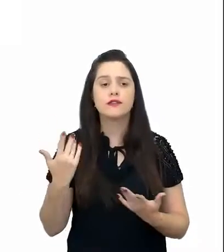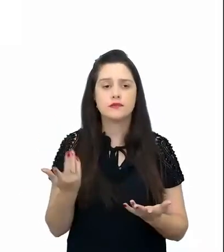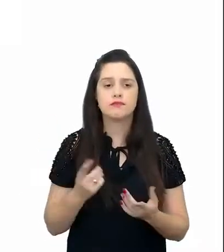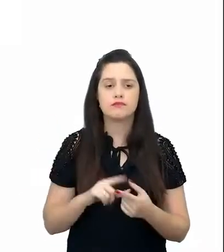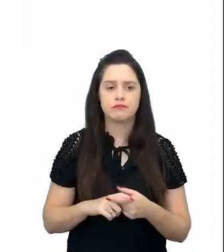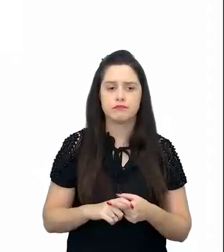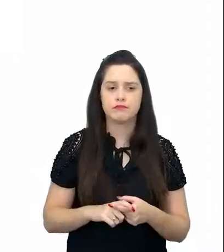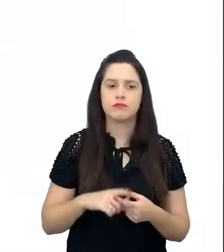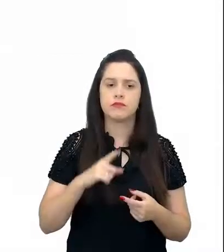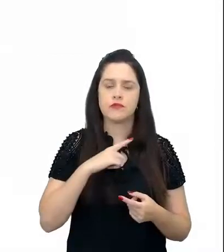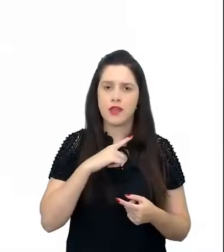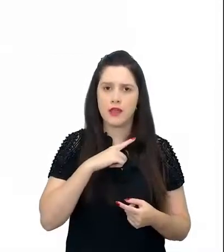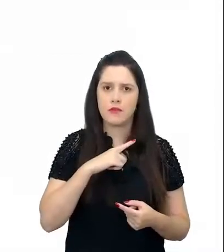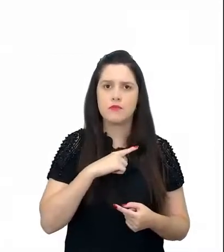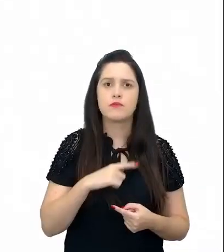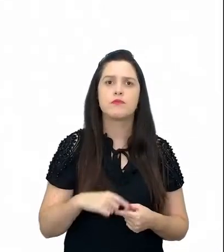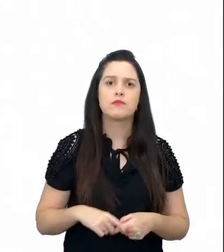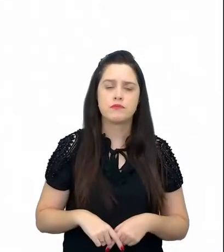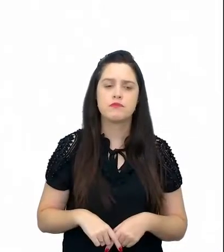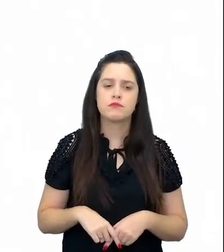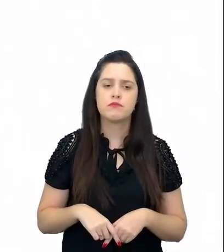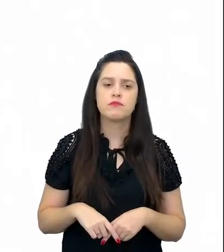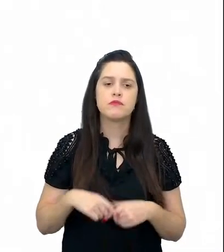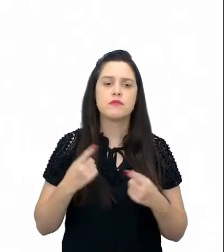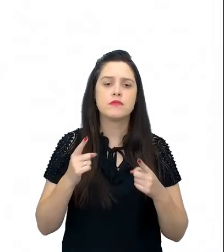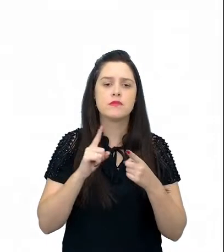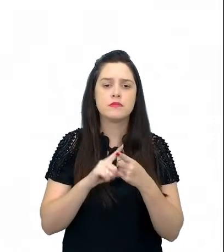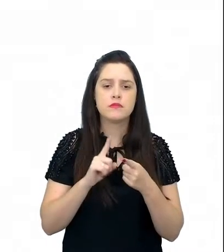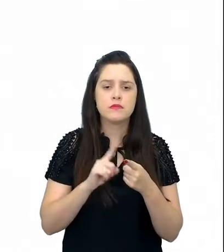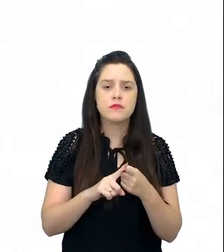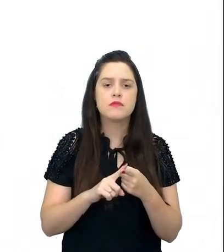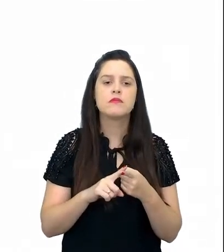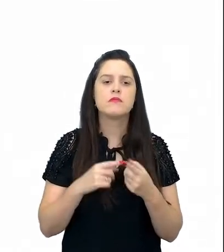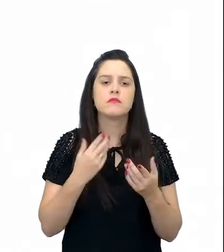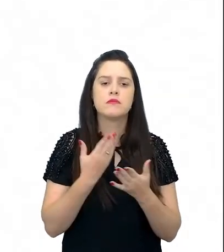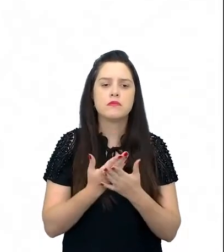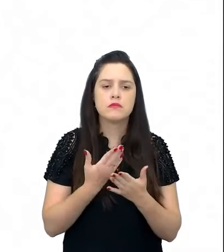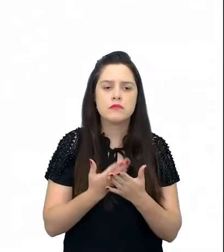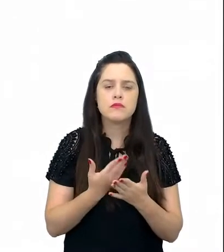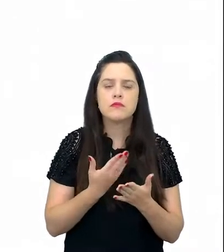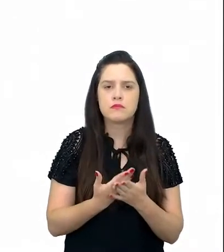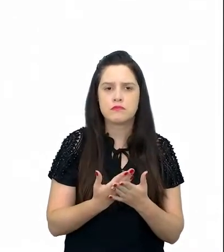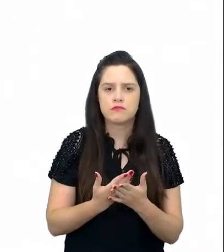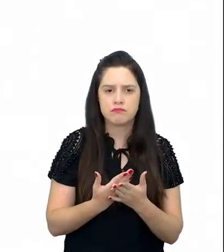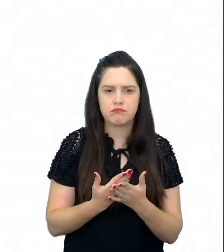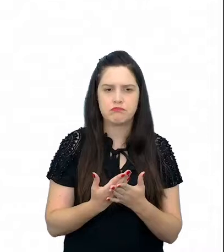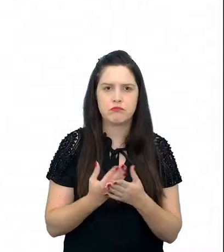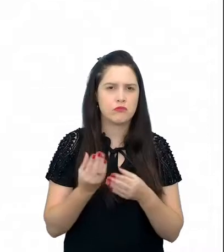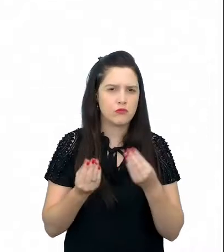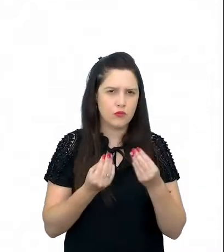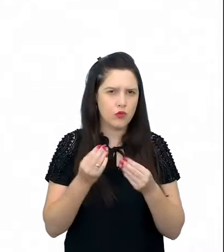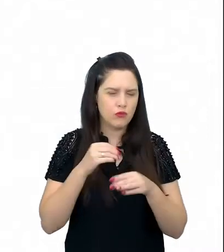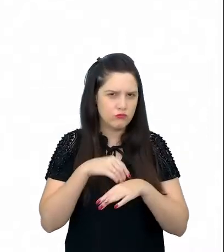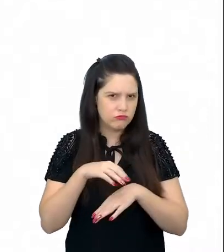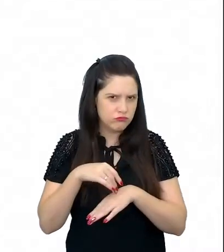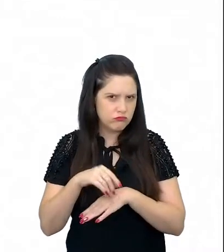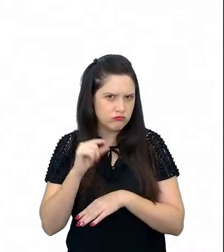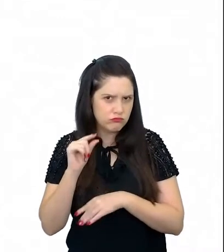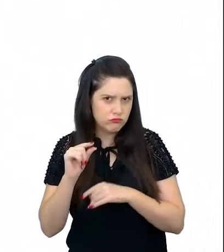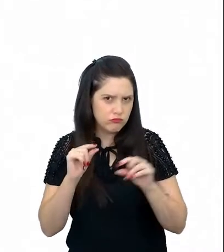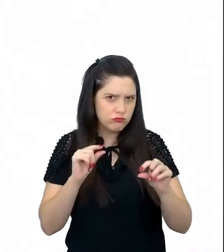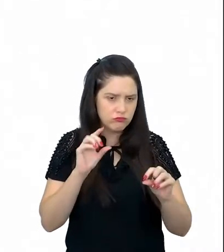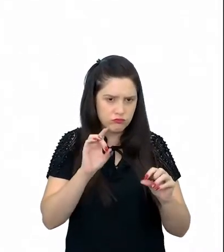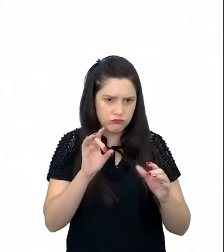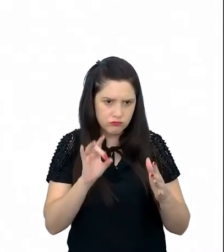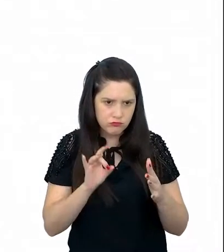temos confirmação, nós temos a estruturada, a guiada e a aberta. Aí vamos a gente comentar um pouquinho a respeito de cada uma